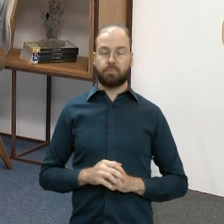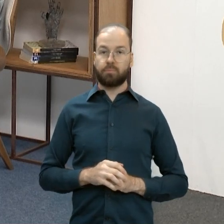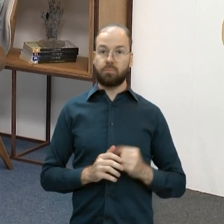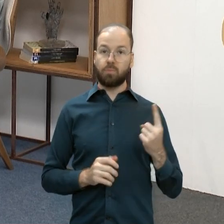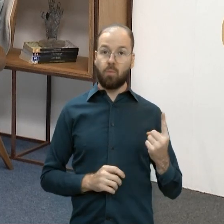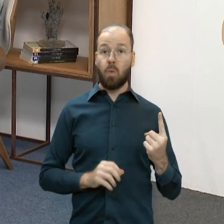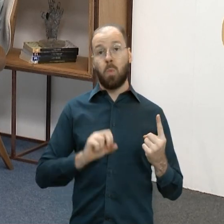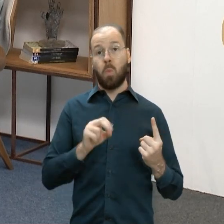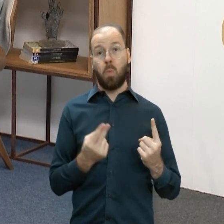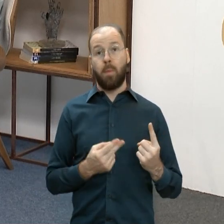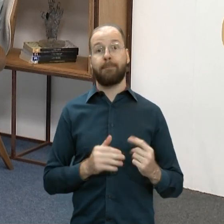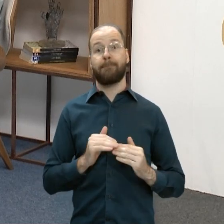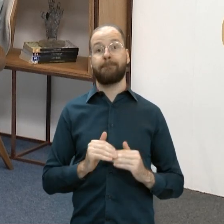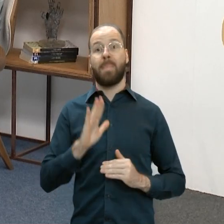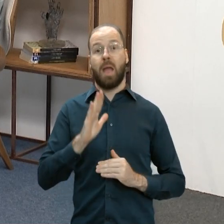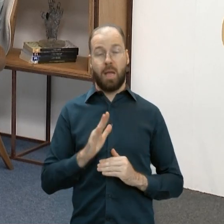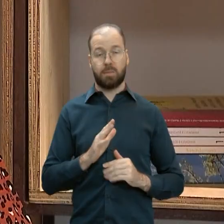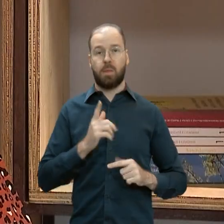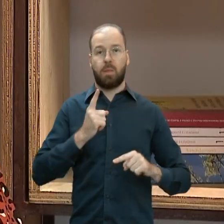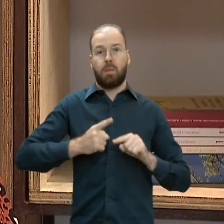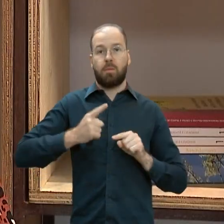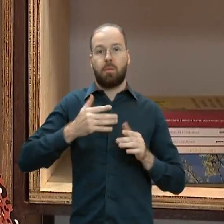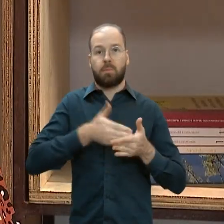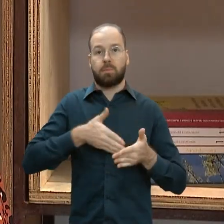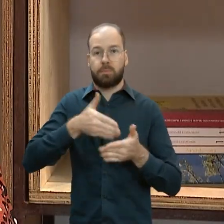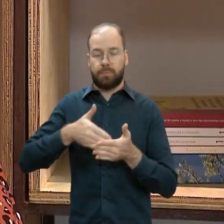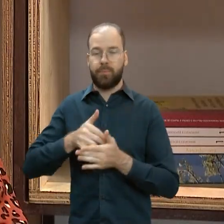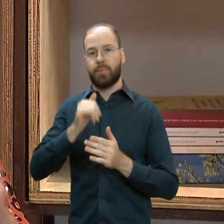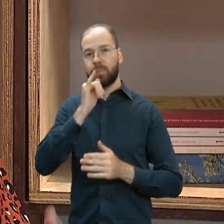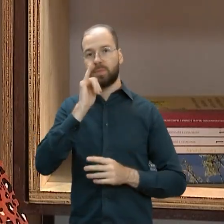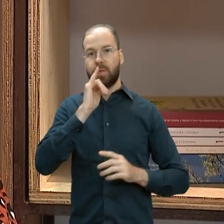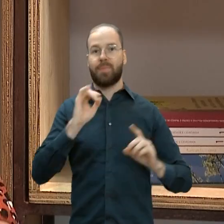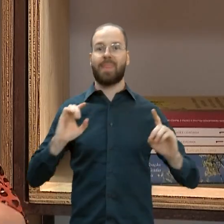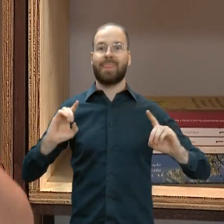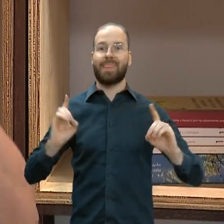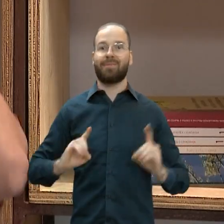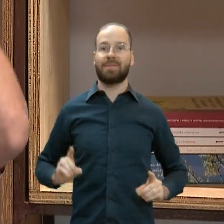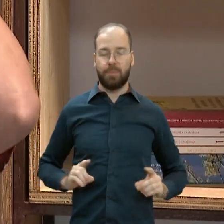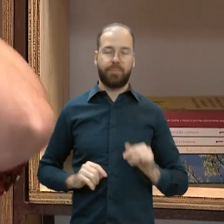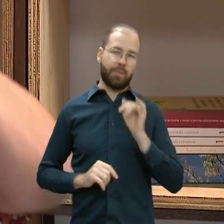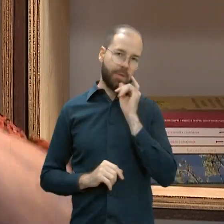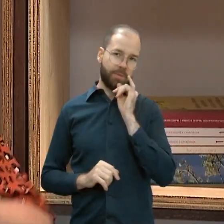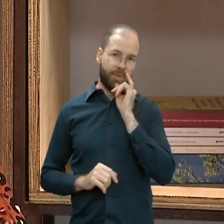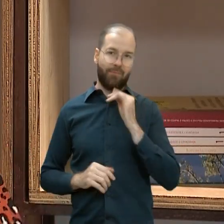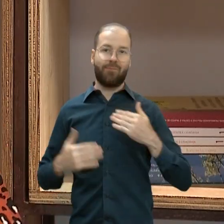impedimentos. Sempre a gente diz do deficiente físico, que são as rampas,